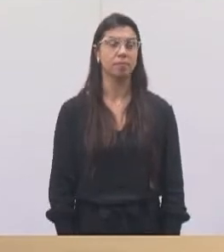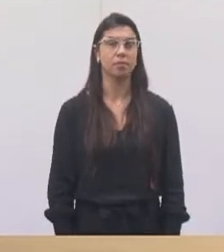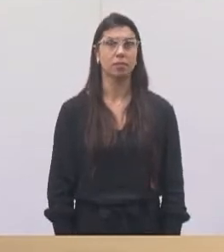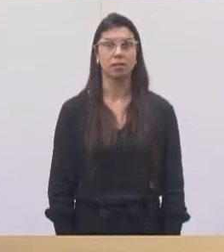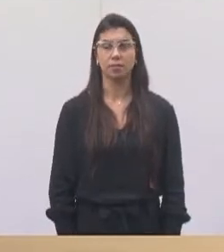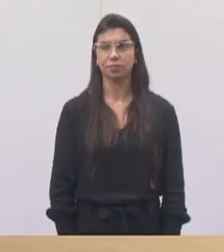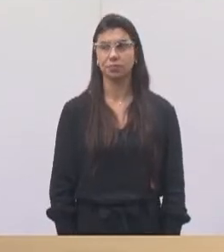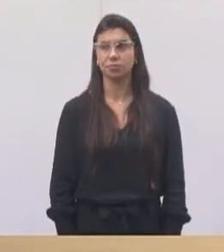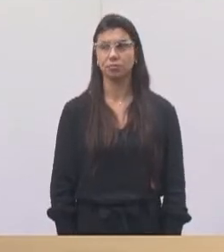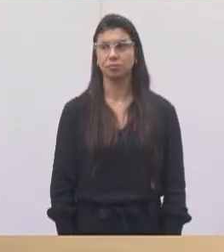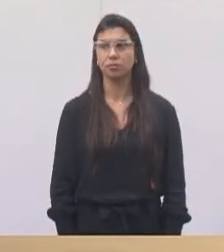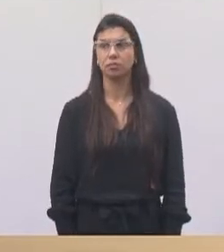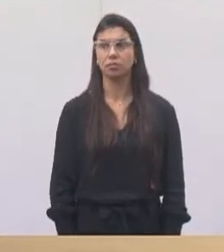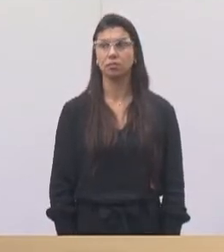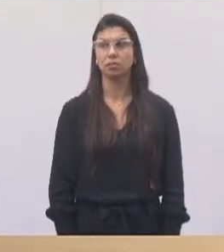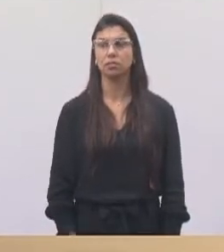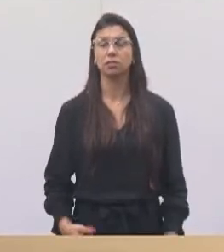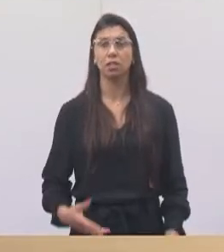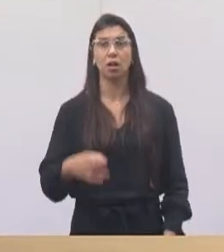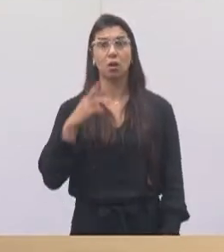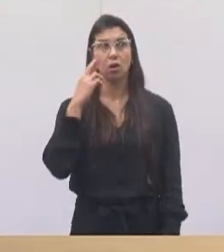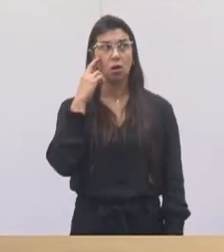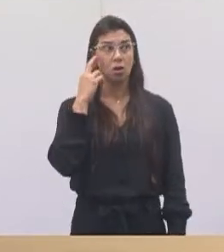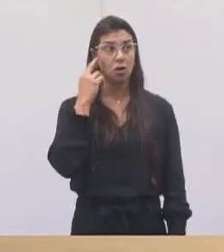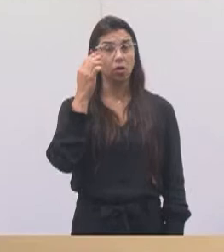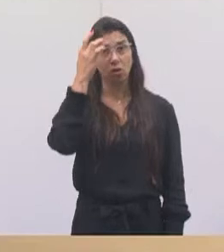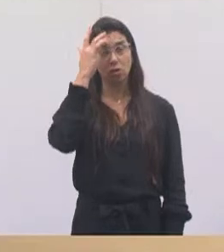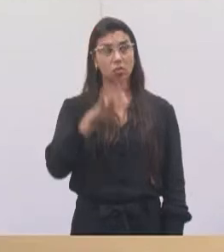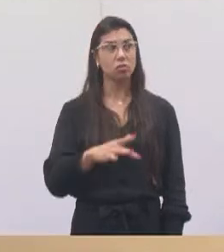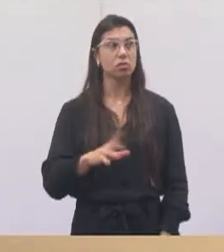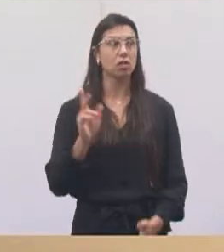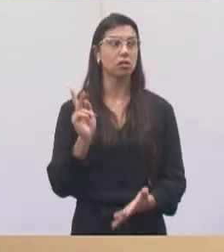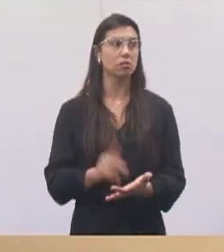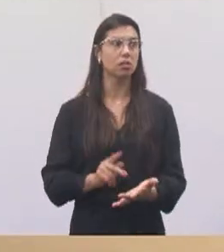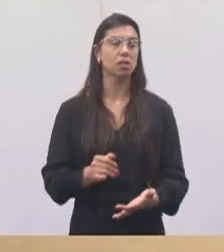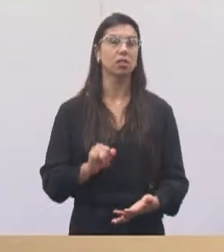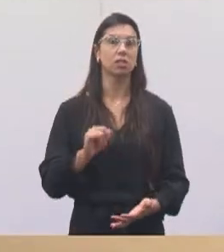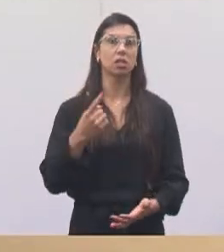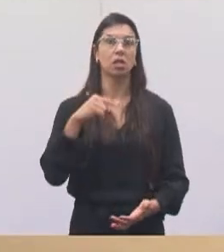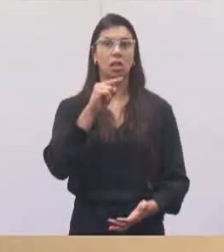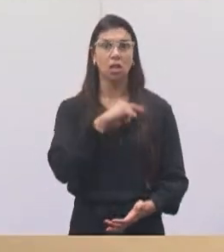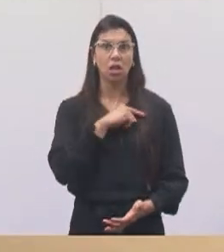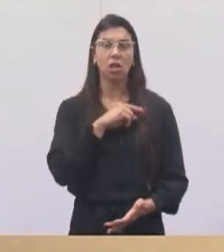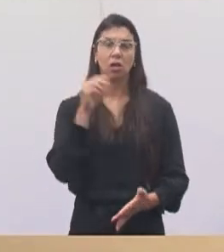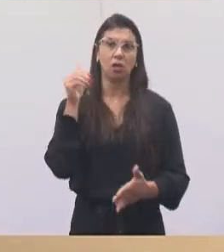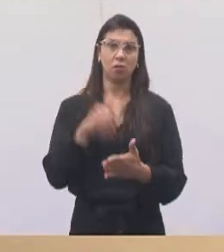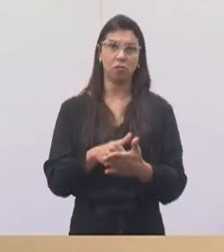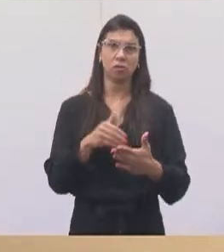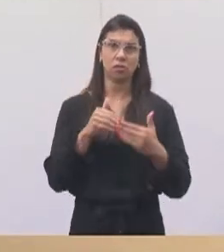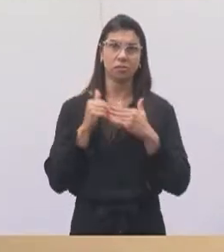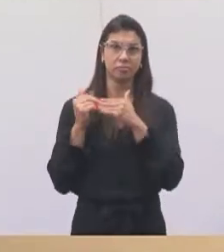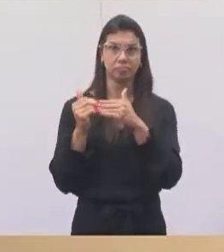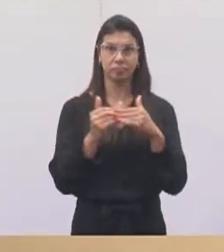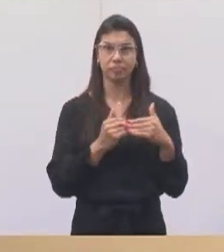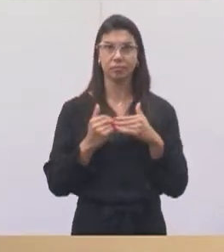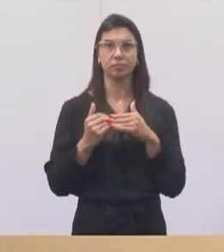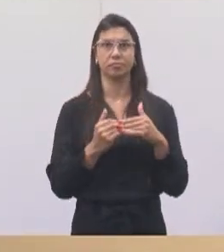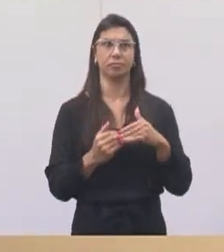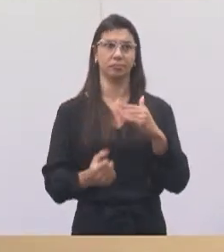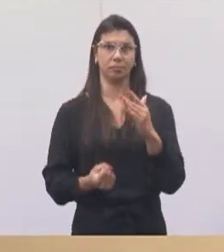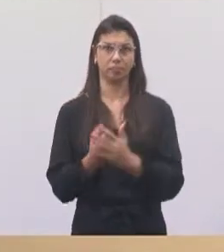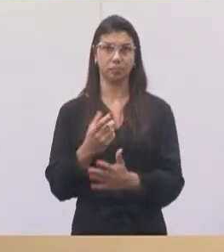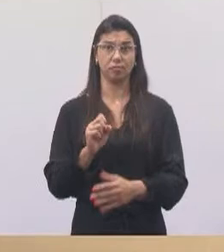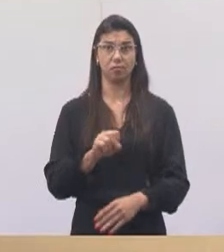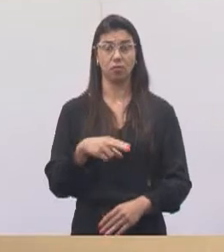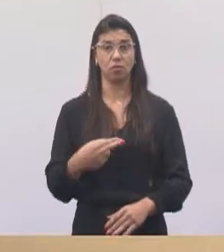Fica aí esse adendo, Roninha, eu não sei aqui de verdade se nós vamos votar um projeto que você construiu ou vamos votar uma